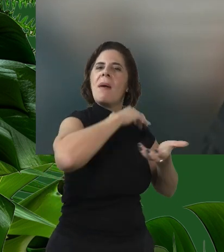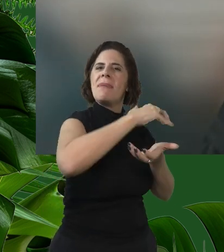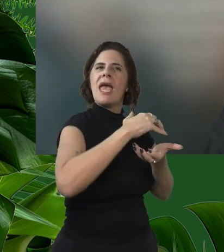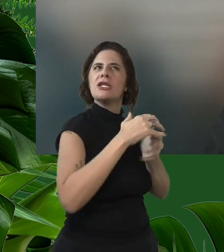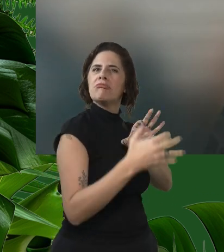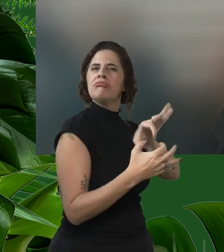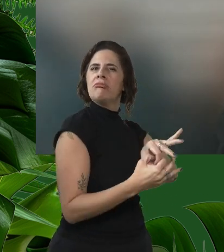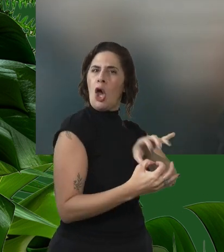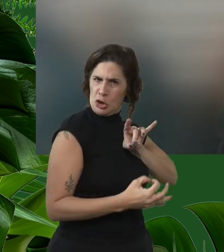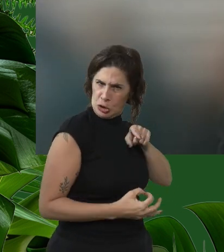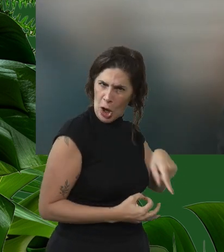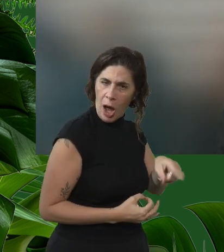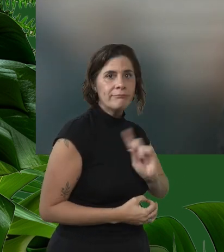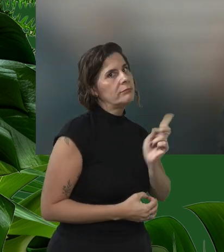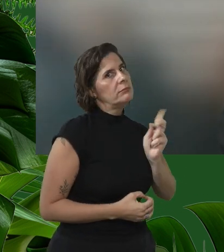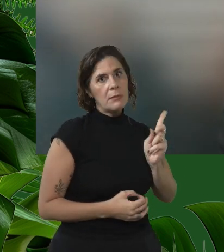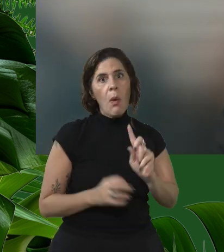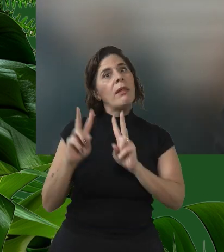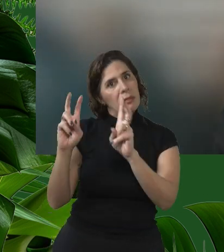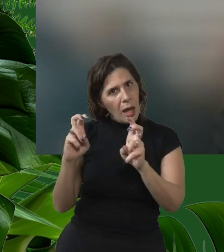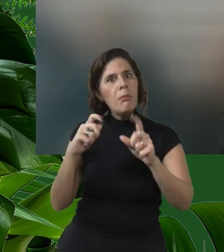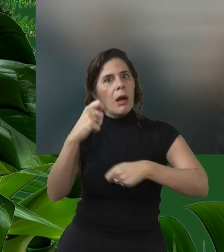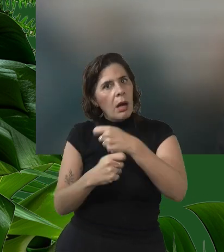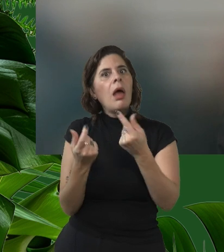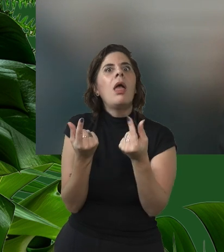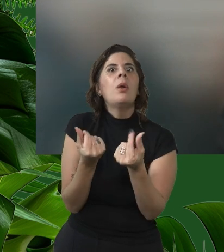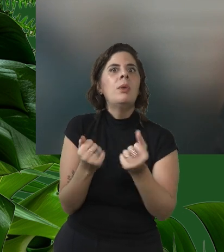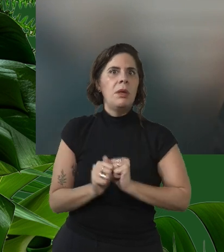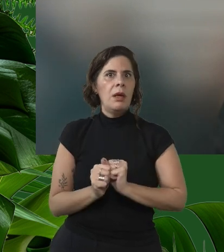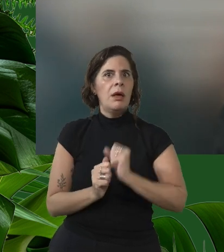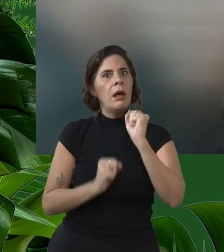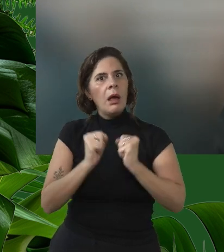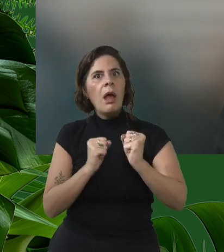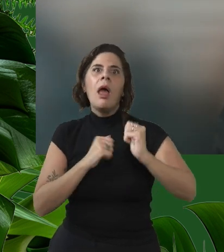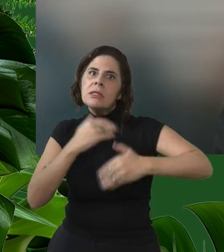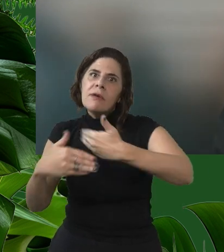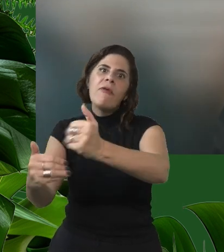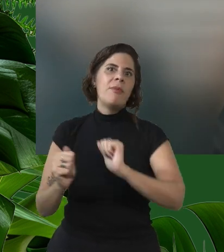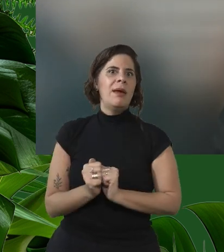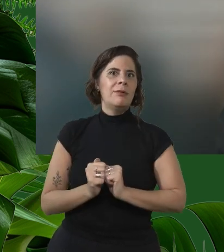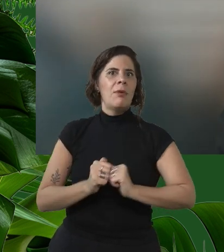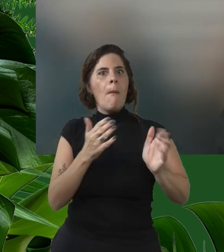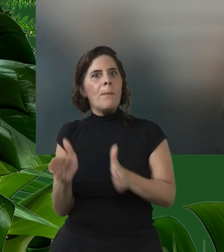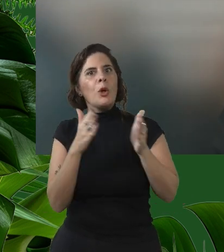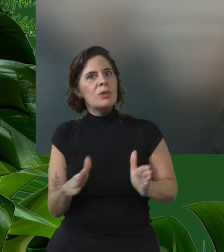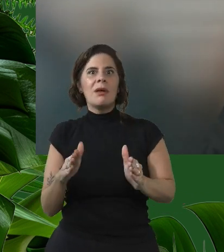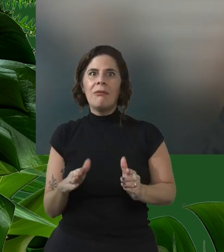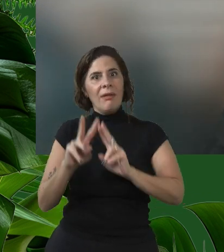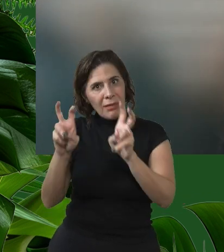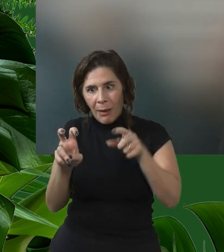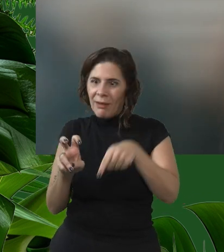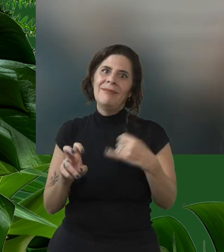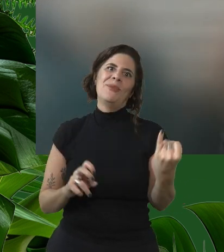no Brasil. Isso é uma pauta econômica, uma pauta de desenvolvimento, é uma pauta de produção. Então, acho que é essa mensagem que eu queria deixar para todos que nos